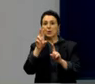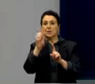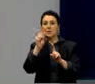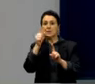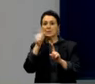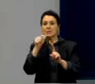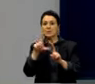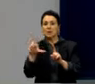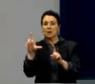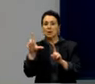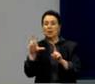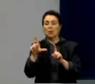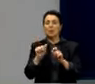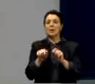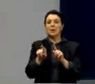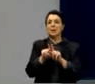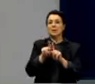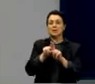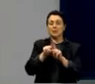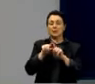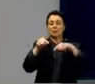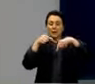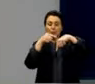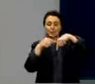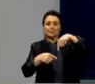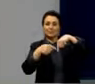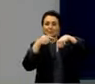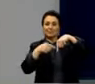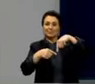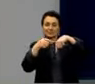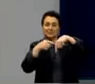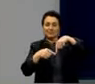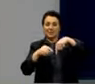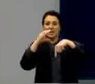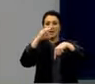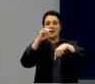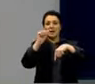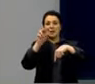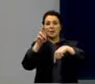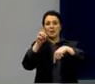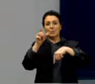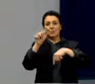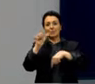mais para os membros inferiores é posição caudal.